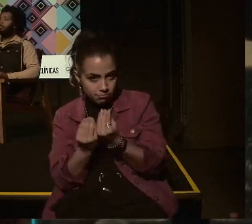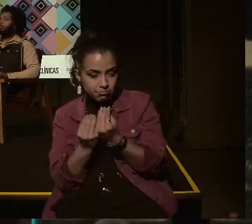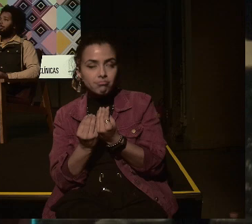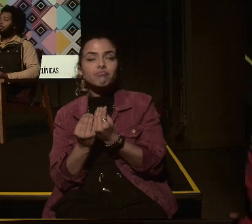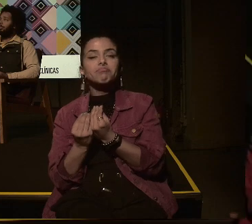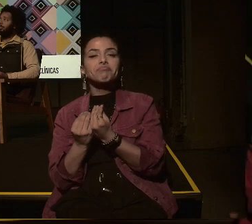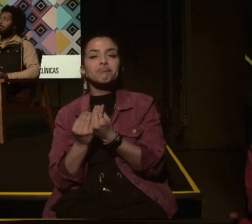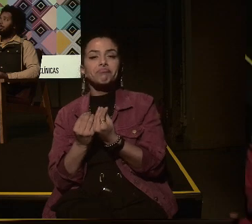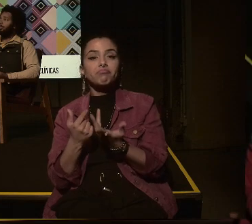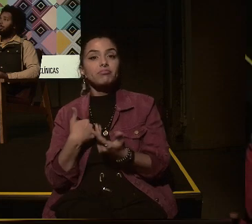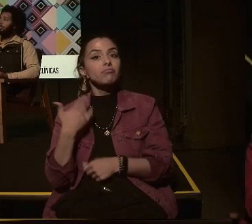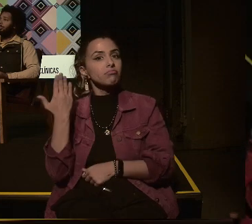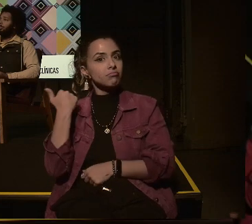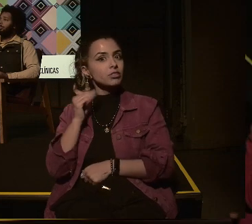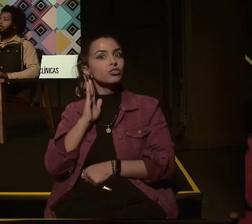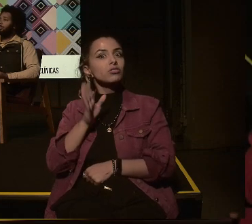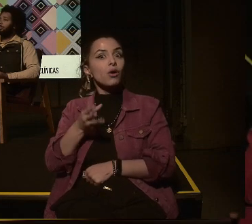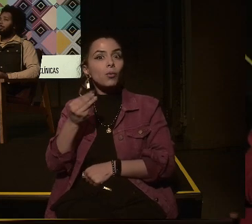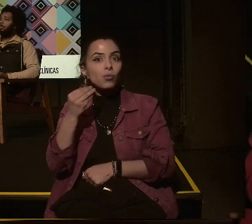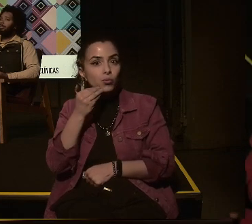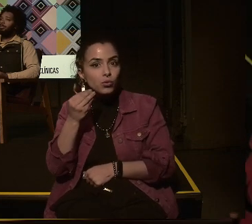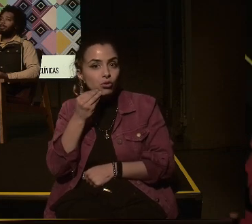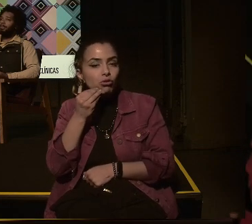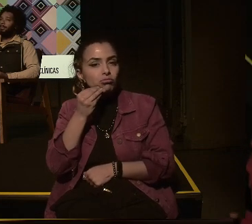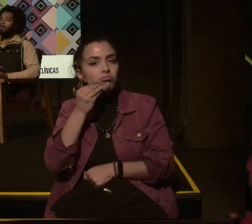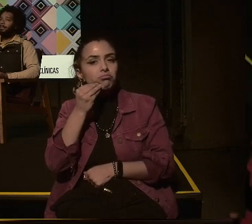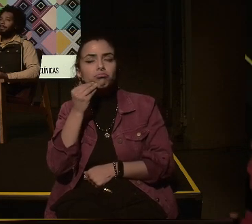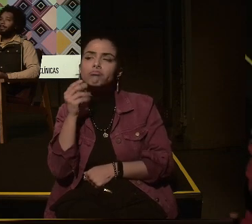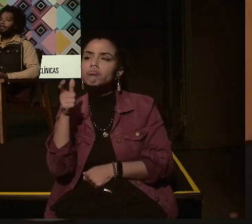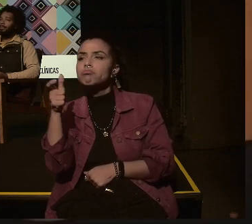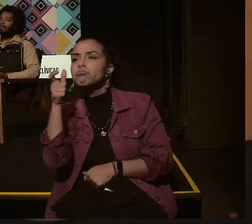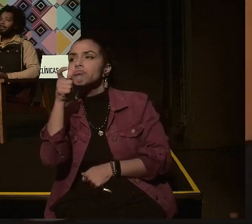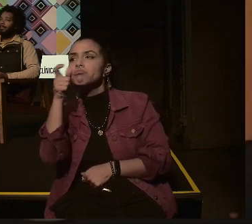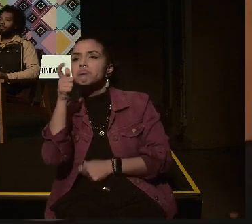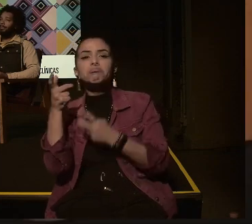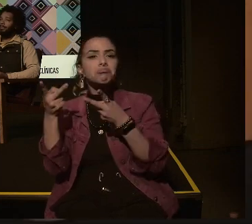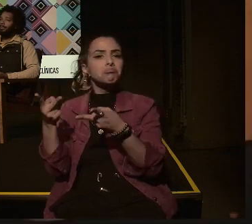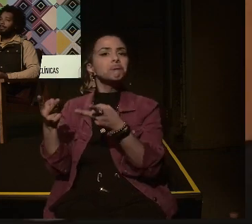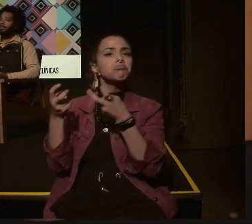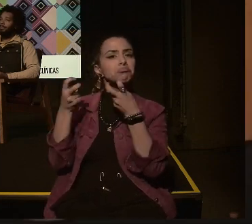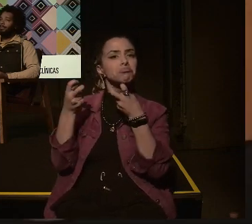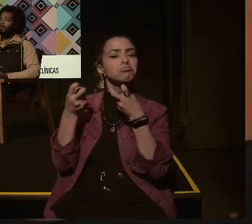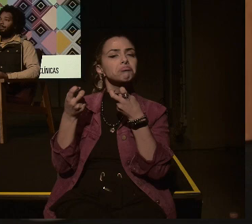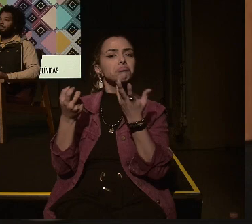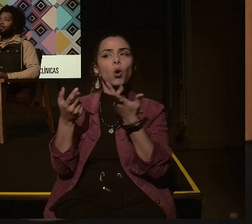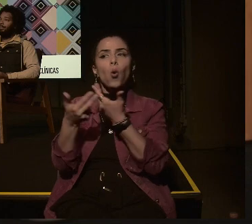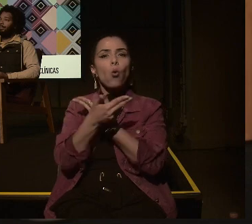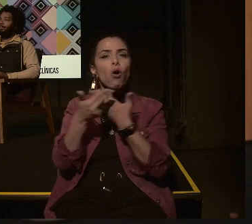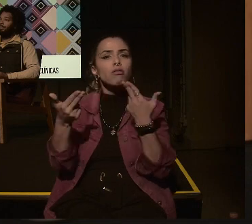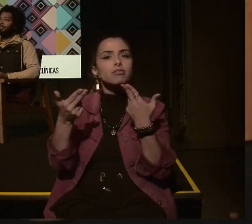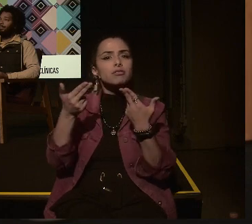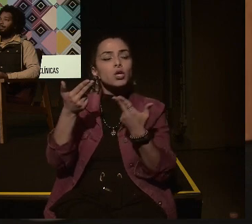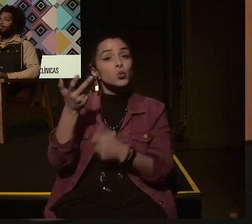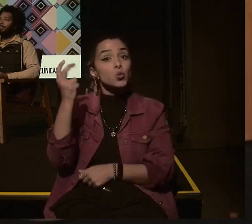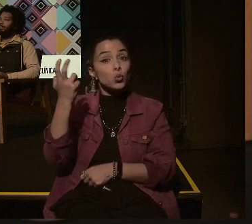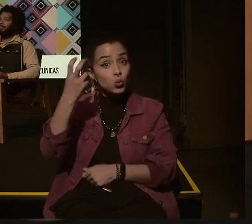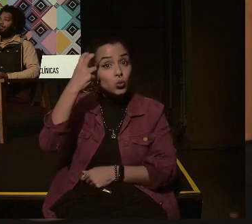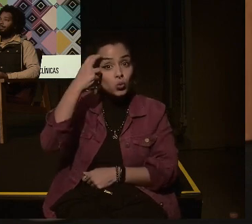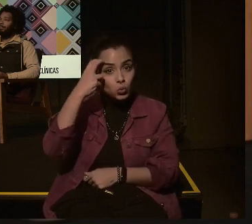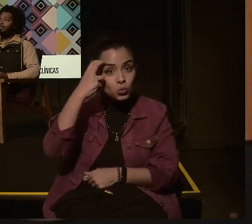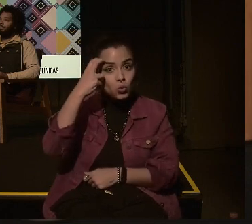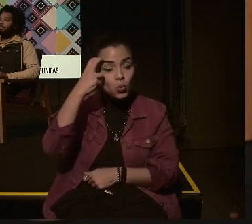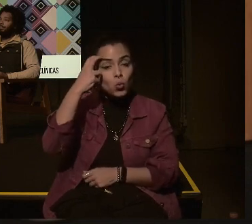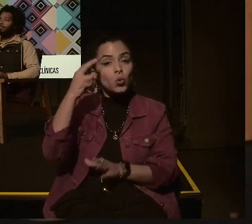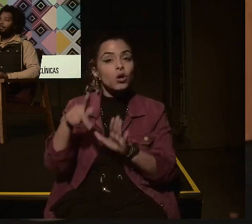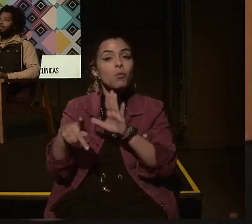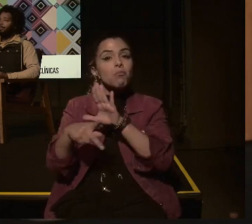eu tive a oportunidade de me deparar com elementos culturais